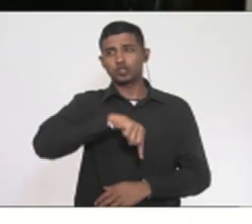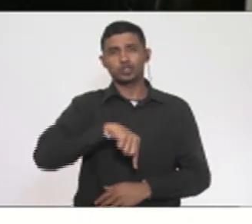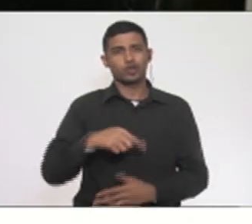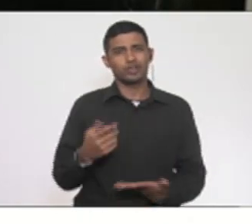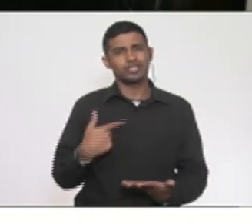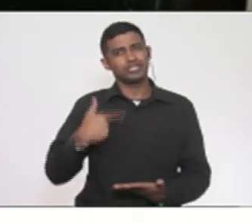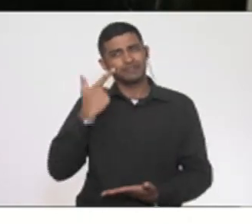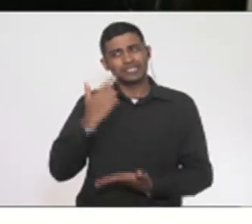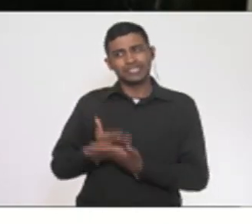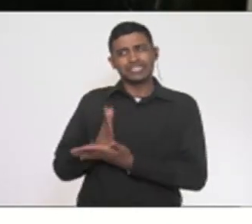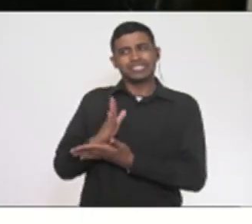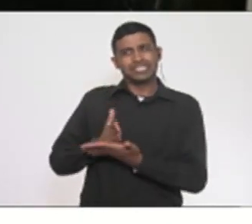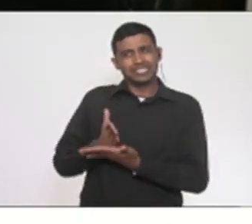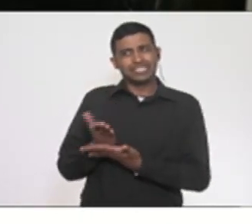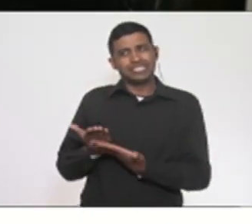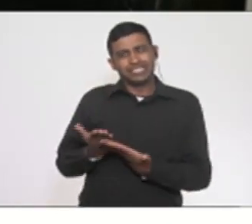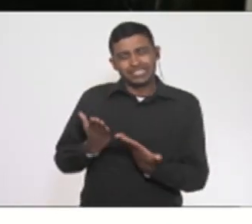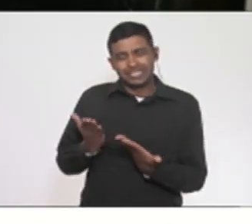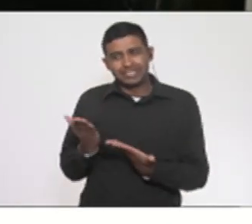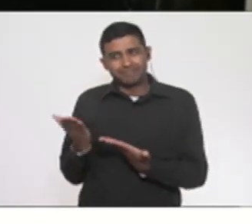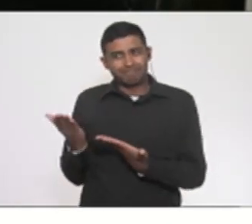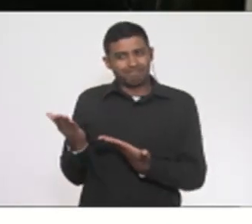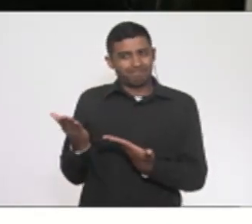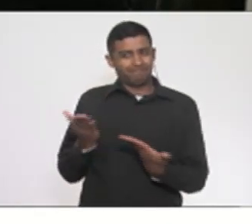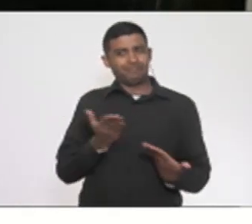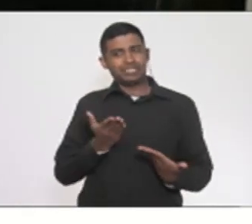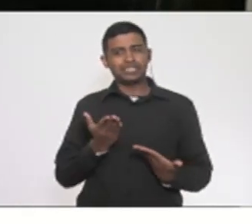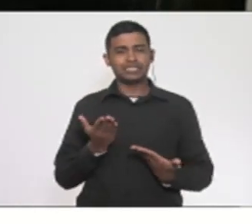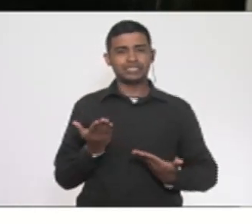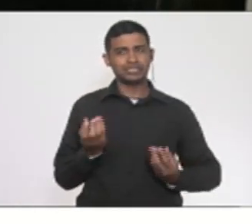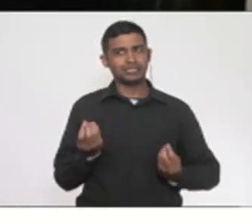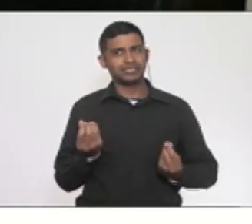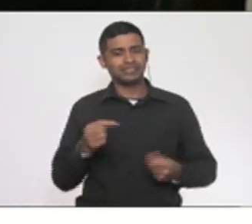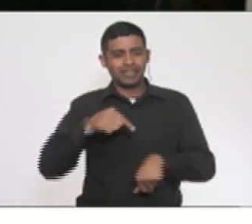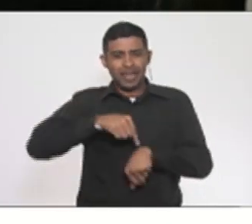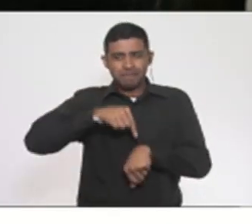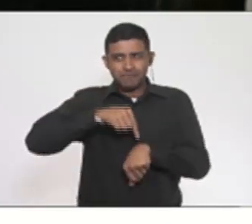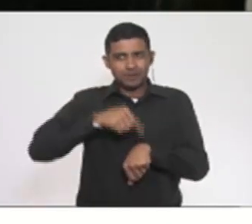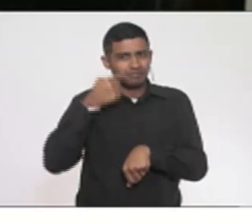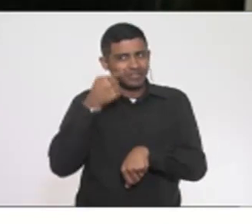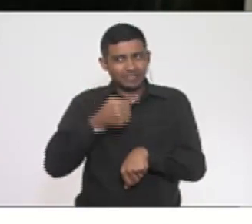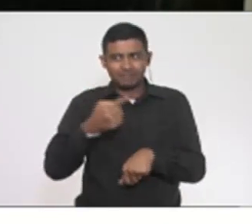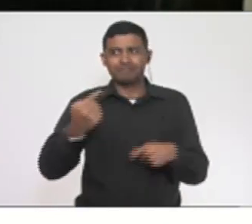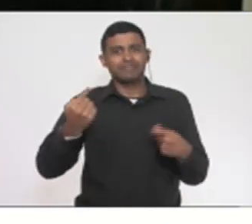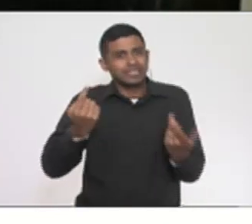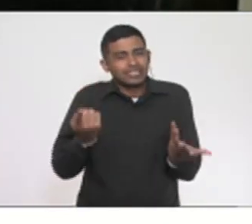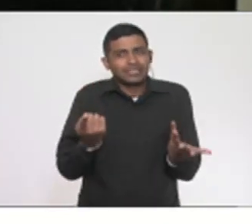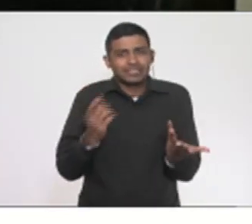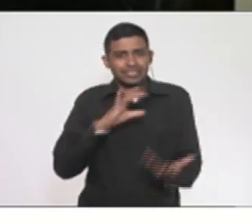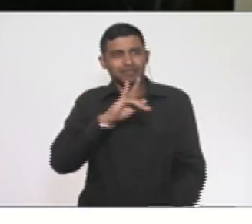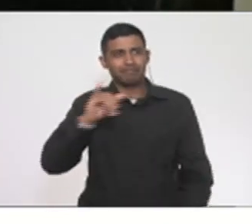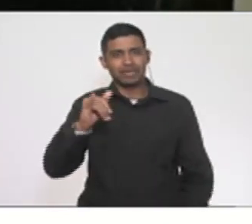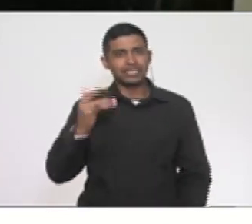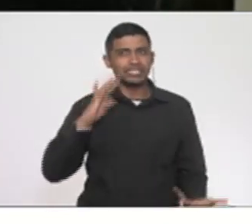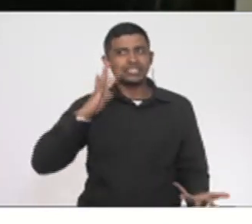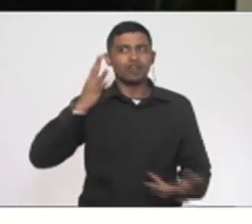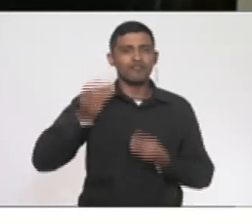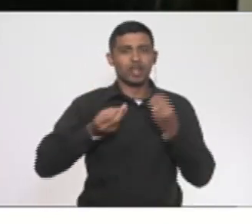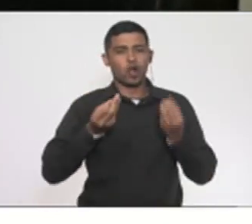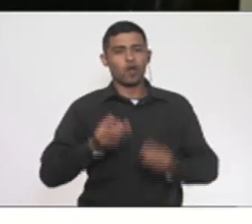atrapalhamos a sua agenda e fizemos um convite nesse momento intermediário da CPI.